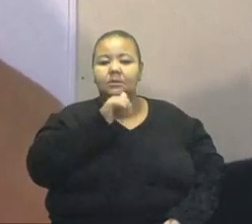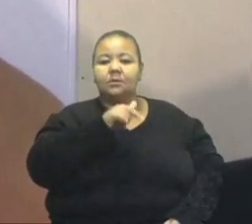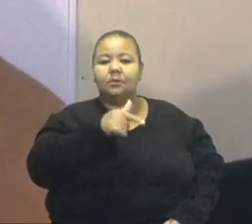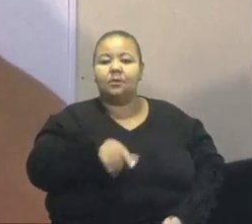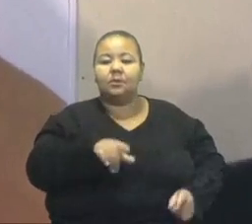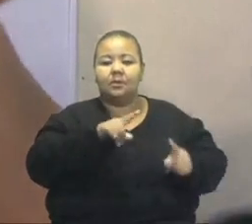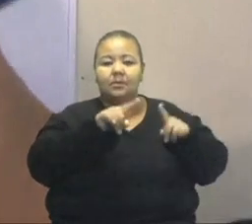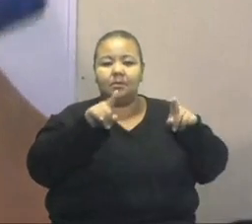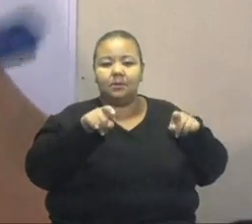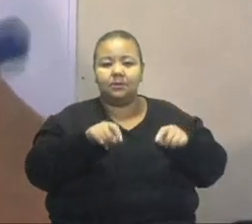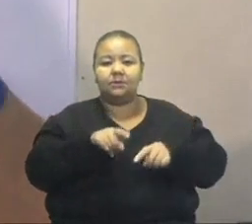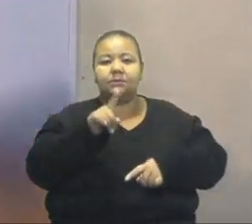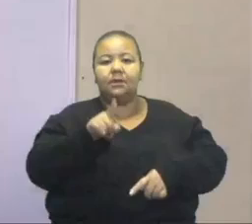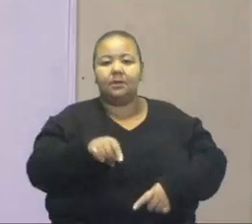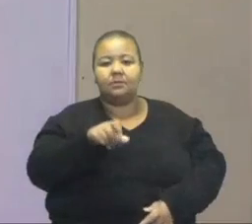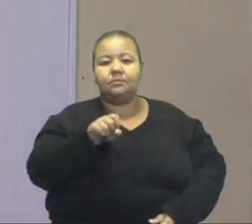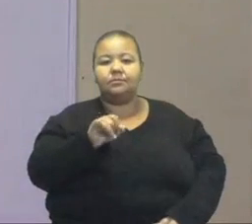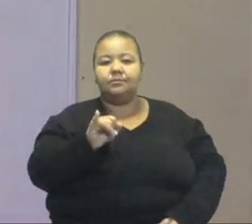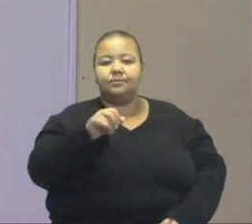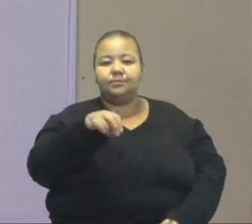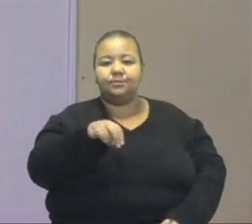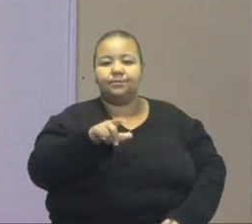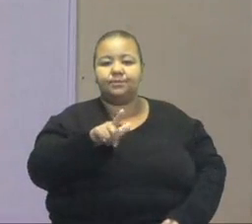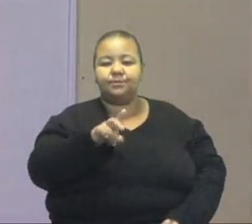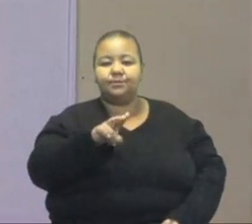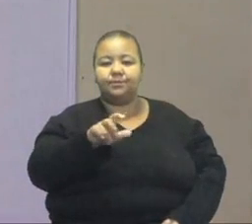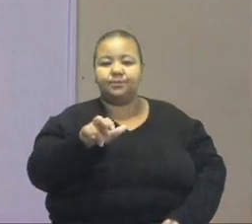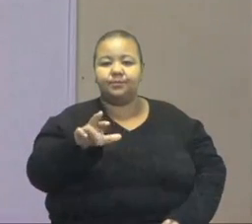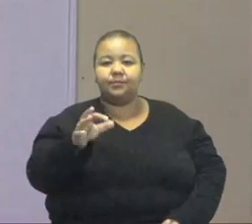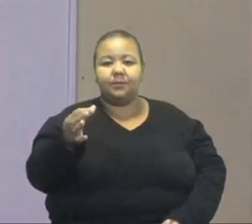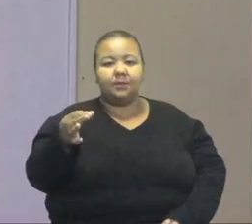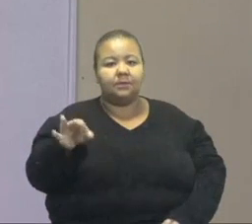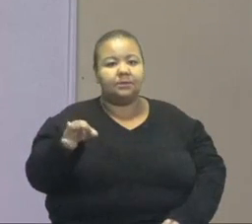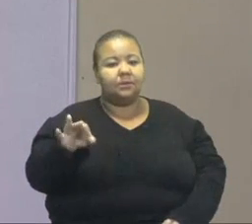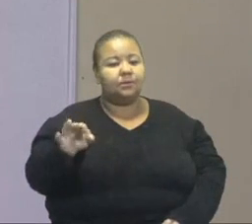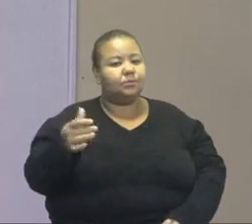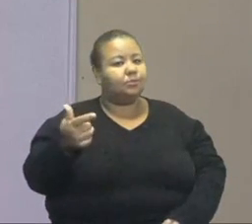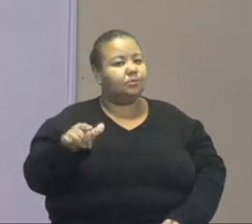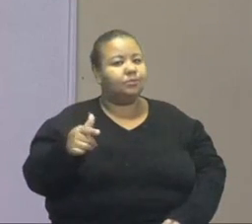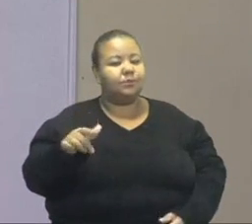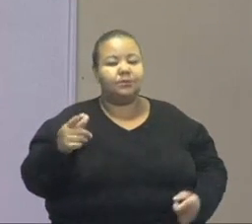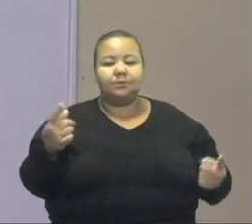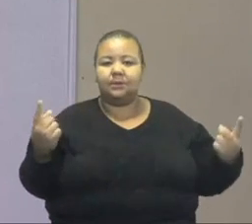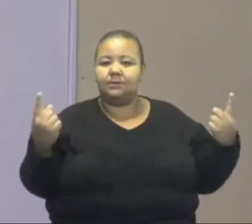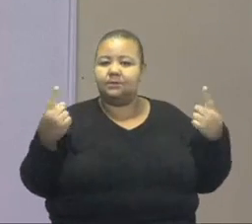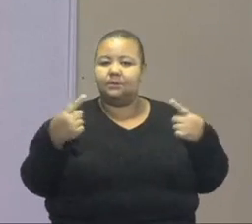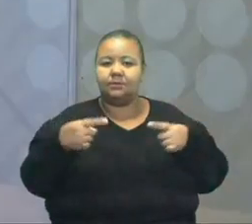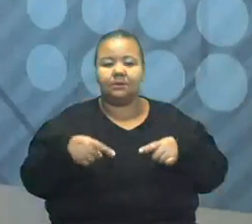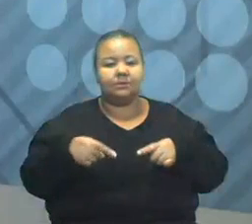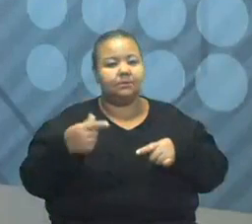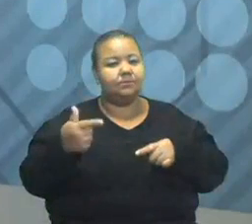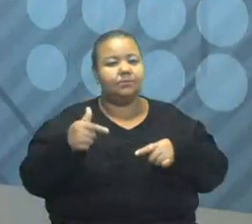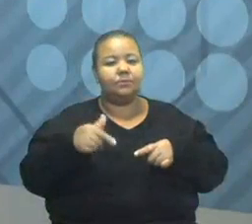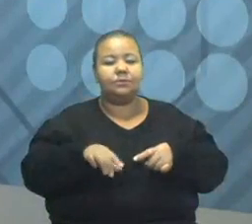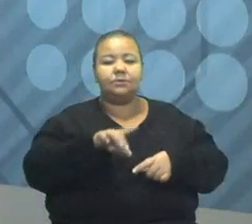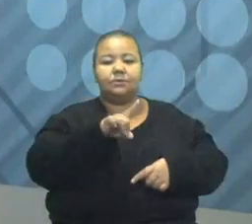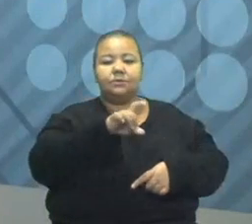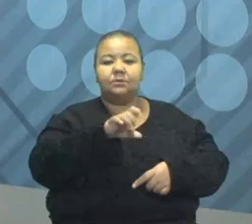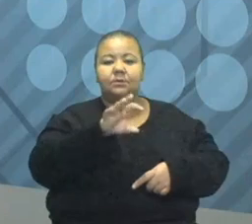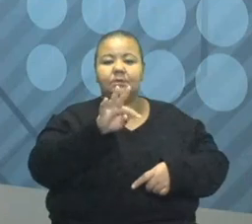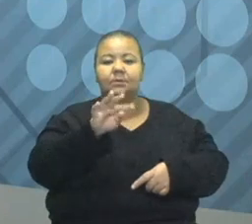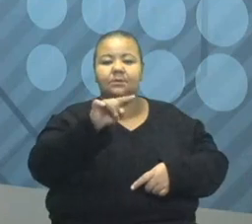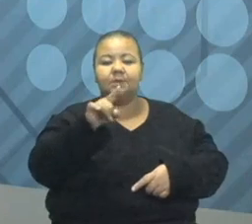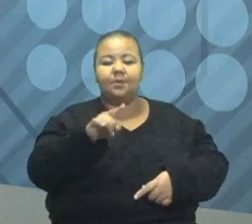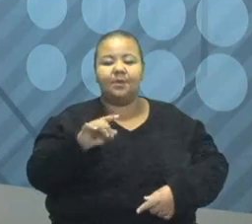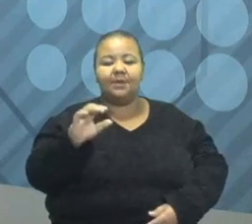é singular. Certo? Ele não tem inversa. O determinante é igual